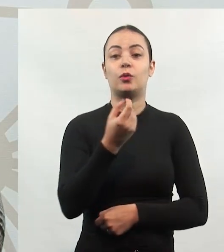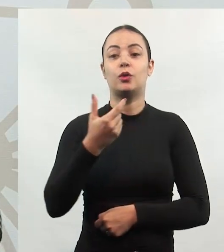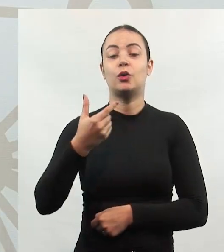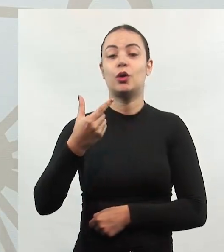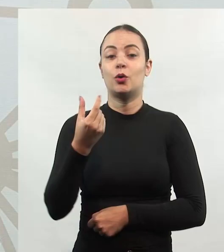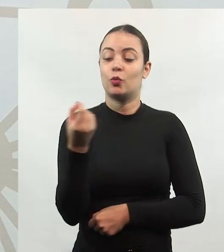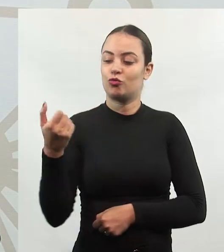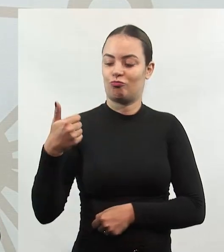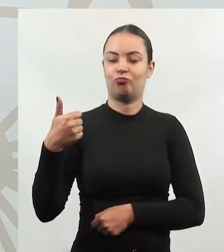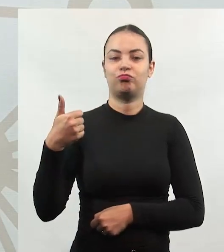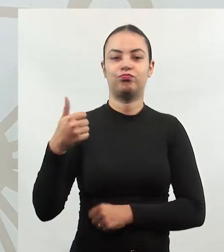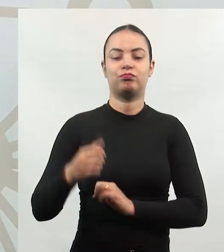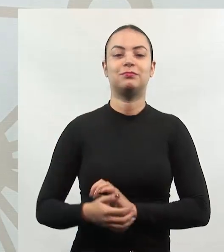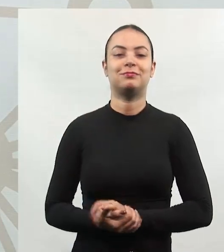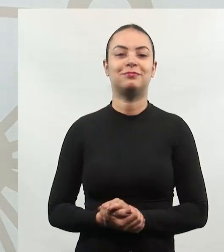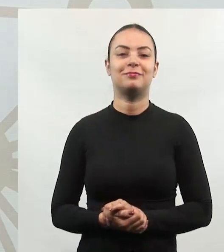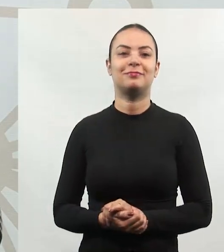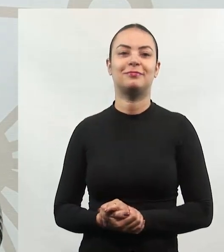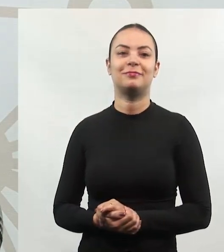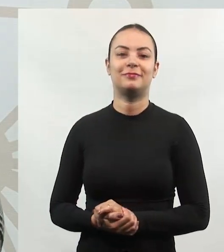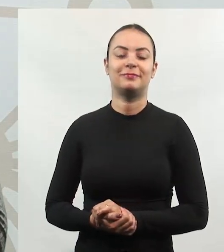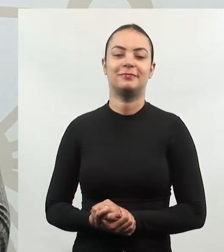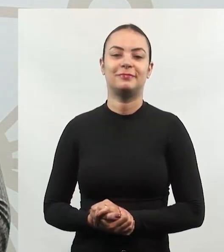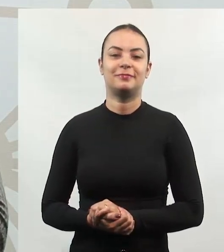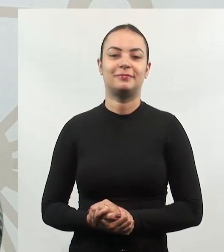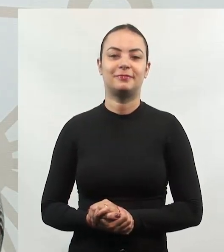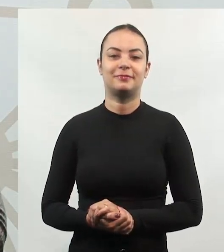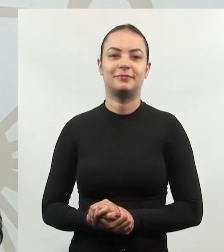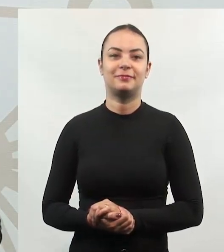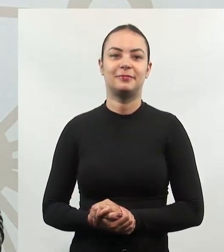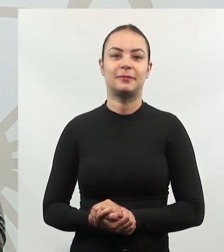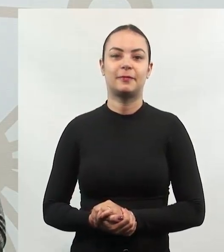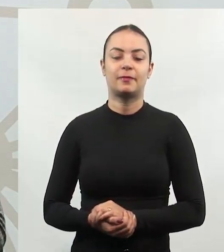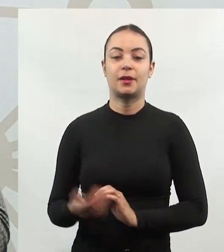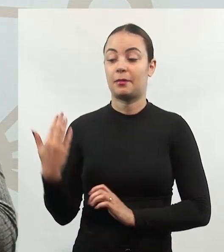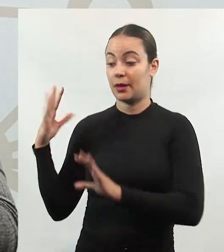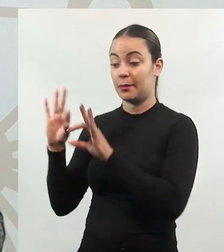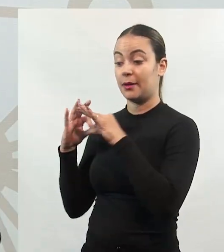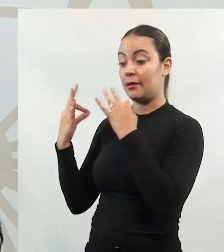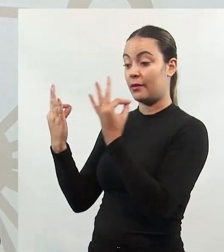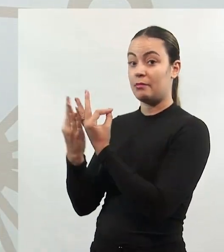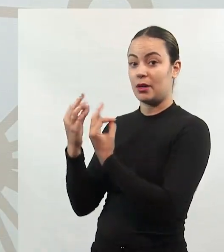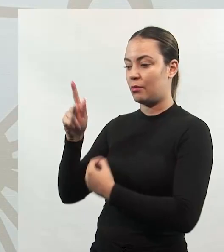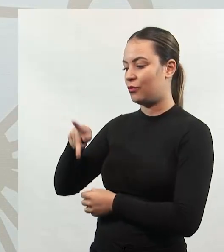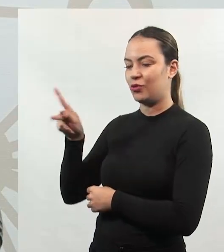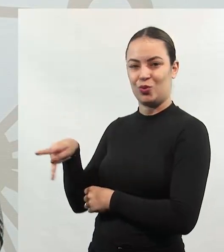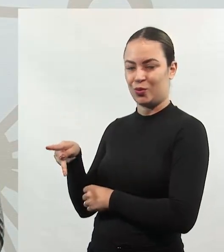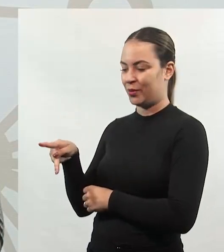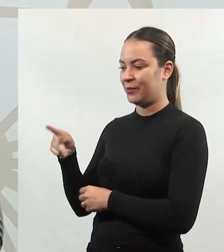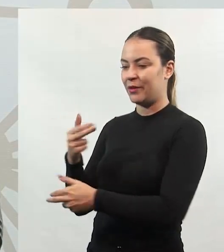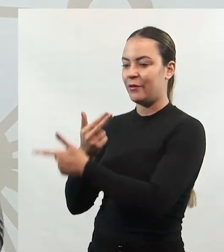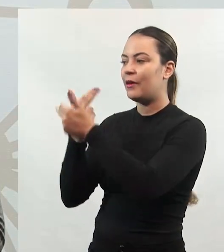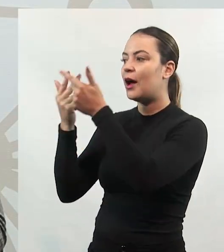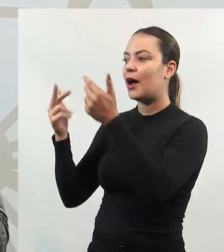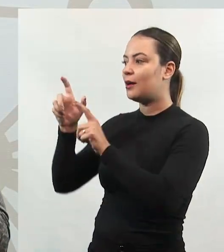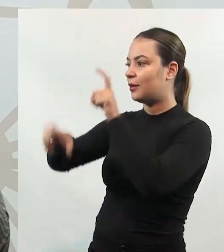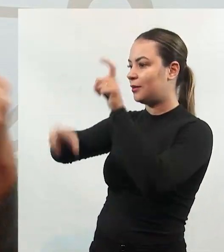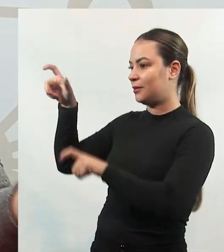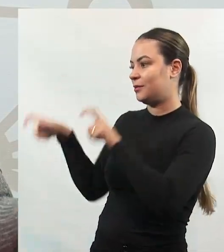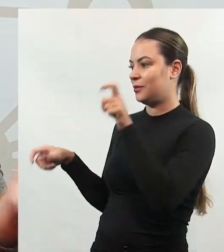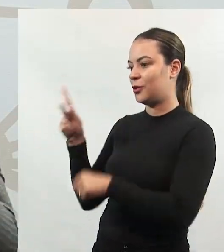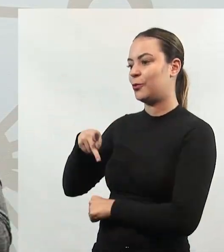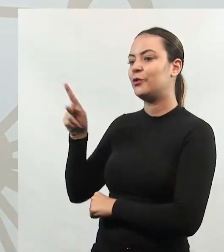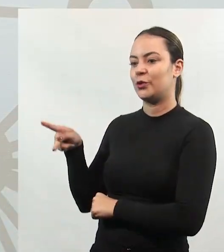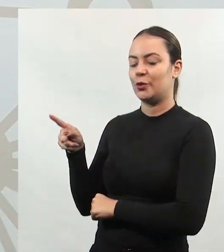minha mãe tem muitas professoras, então aquilo já estava no meu sangue, né?